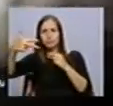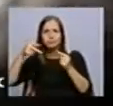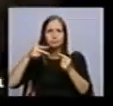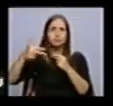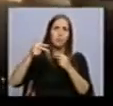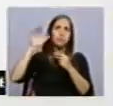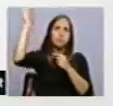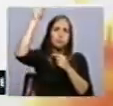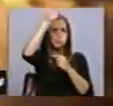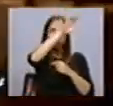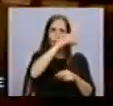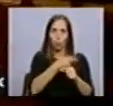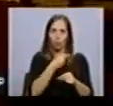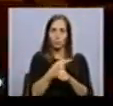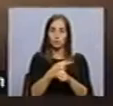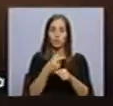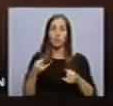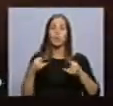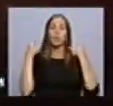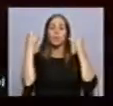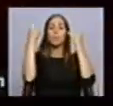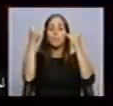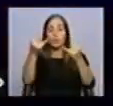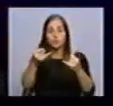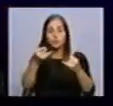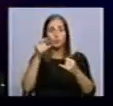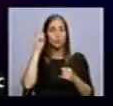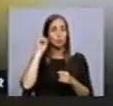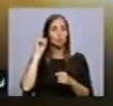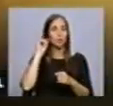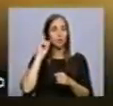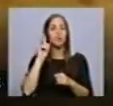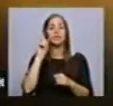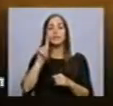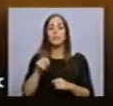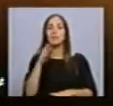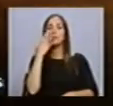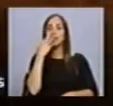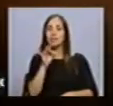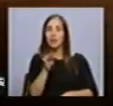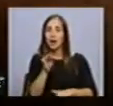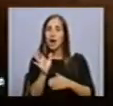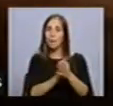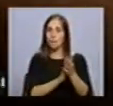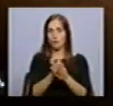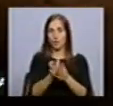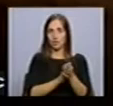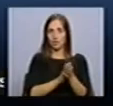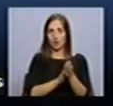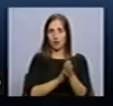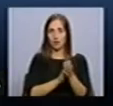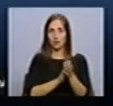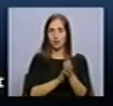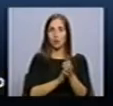coisa, mas o próximo passo, segundo o próprio Elon Musk, passa por tentar também reaproveitar muito mais que o primeiro estágio, o segundo